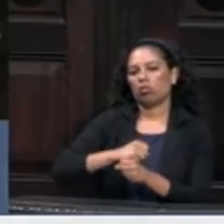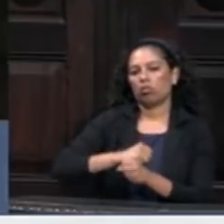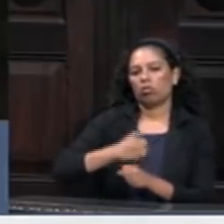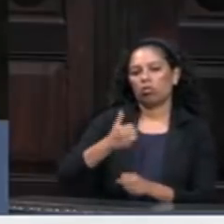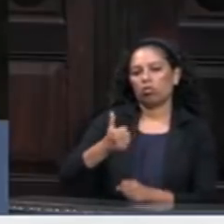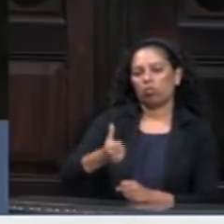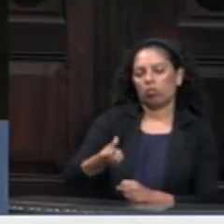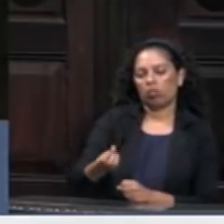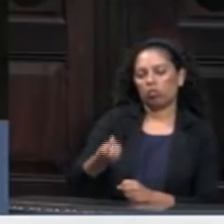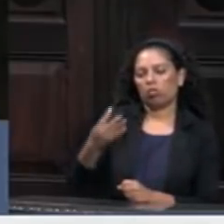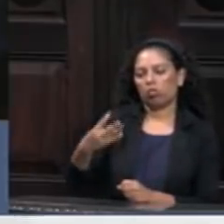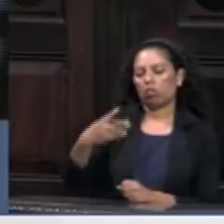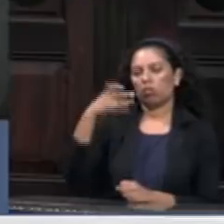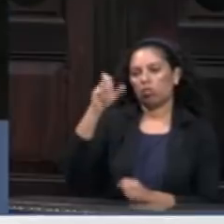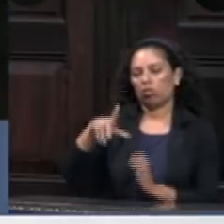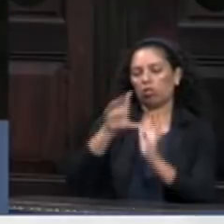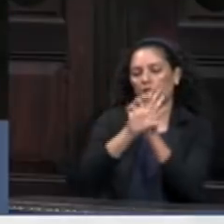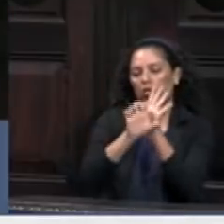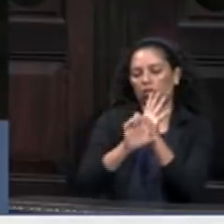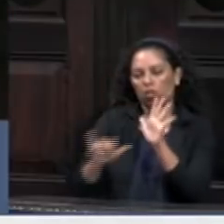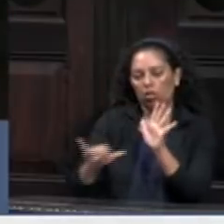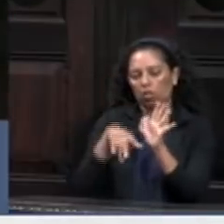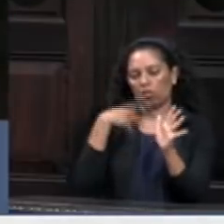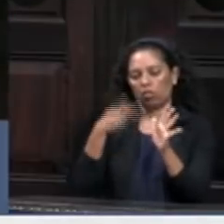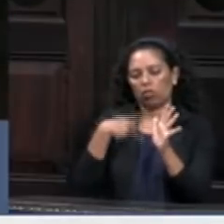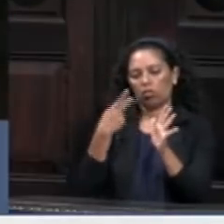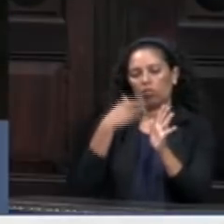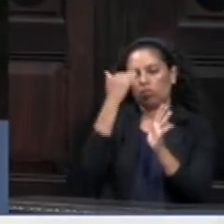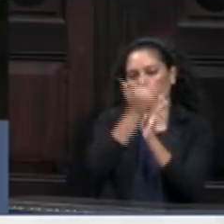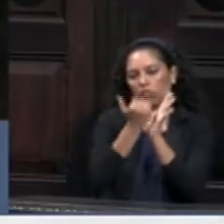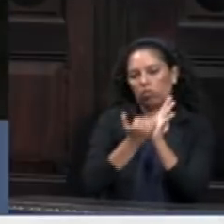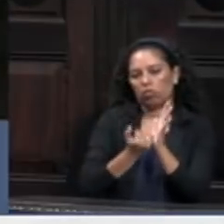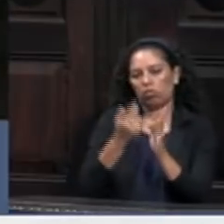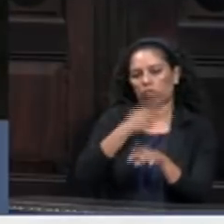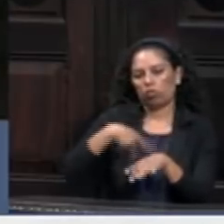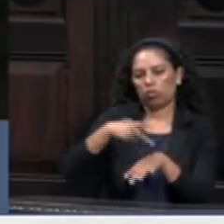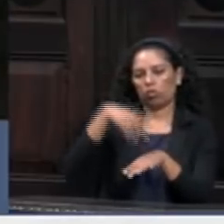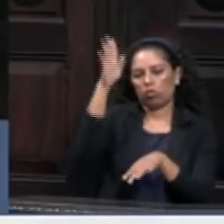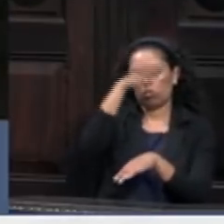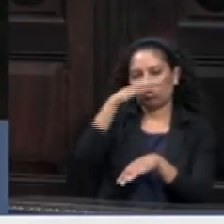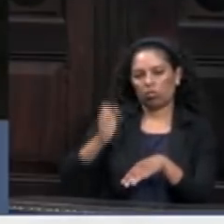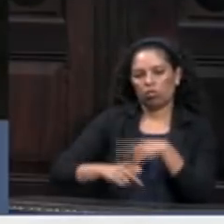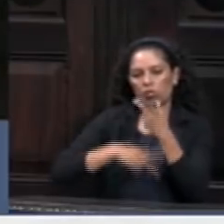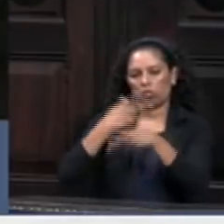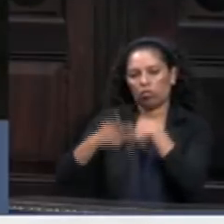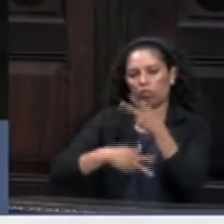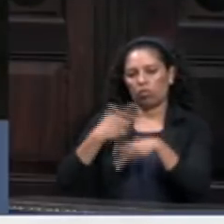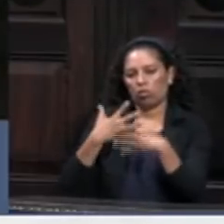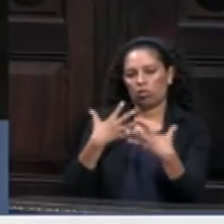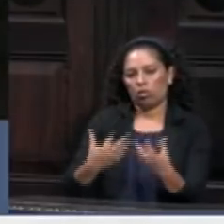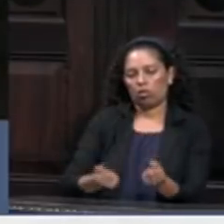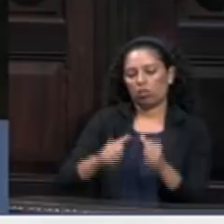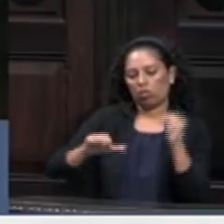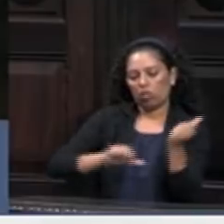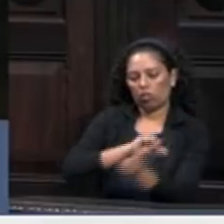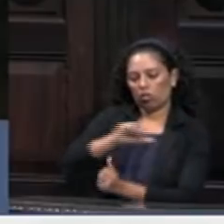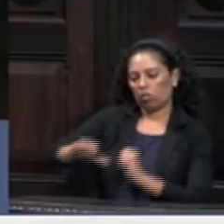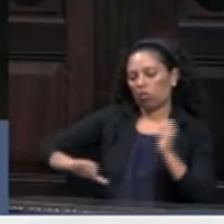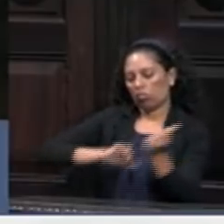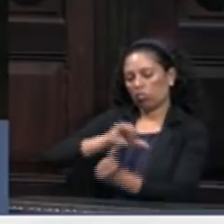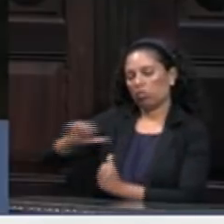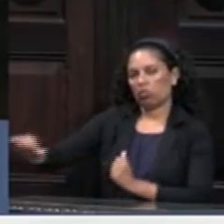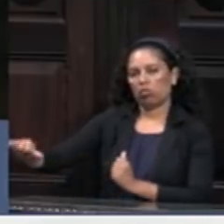Orçamento Geral do país, que permite os contingenciamentos e os